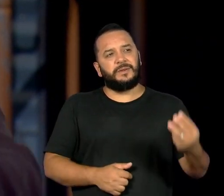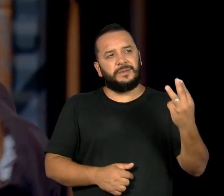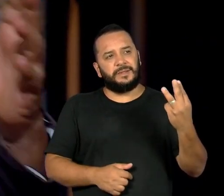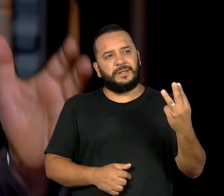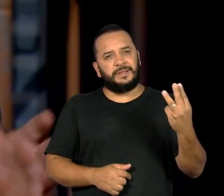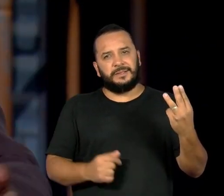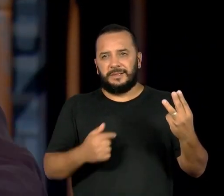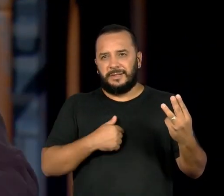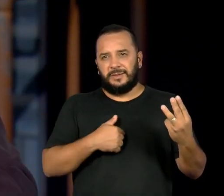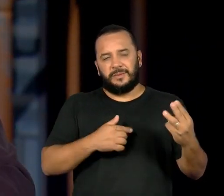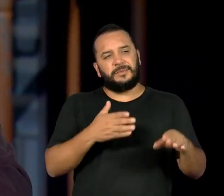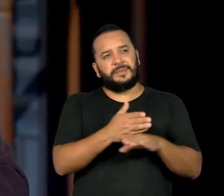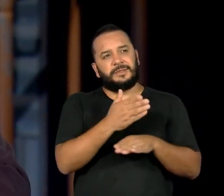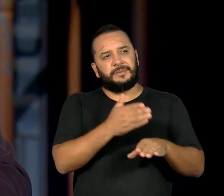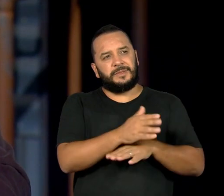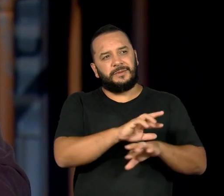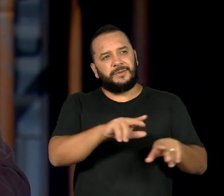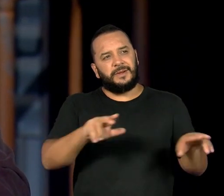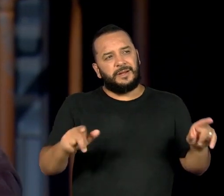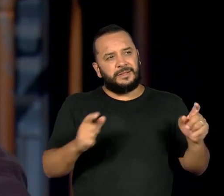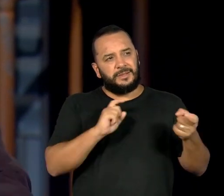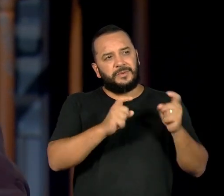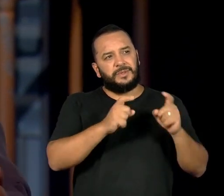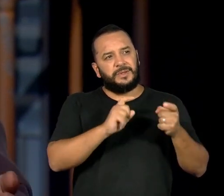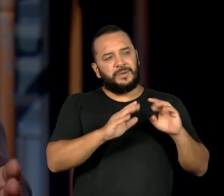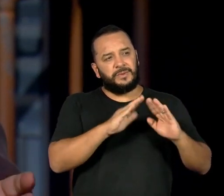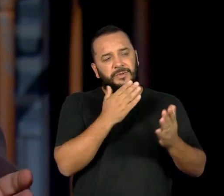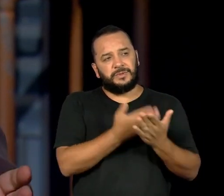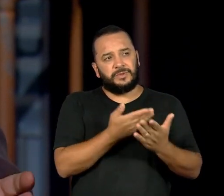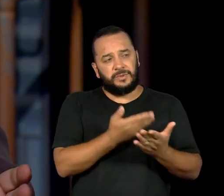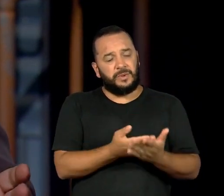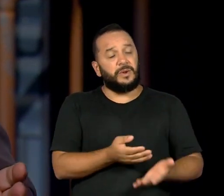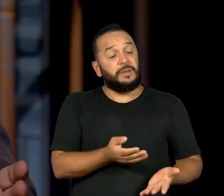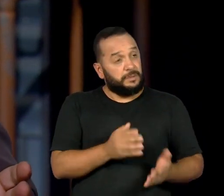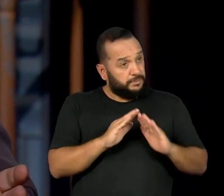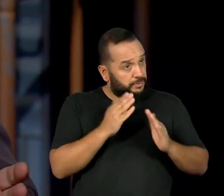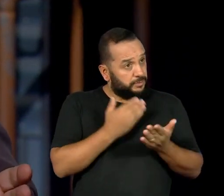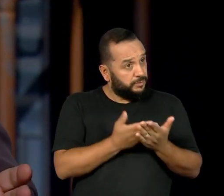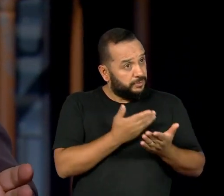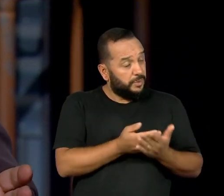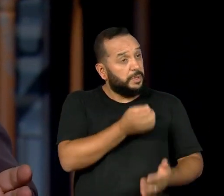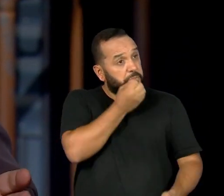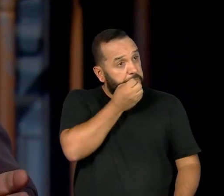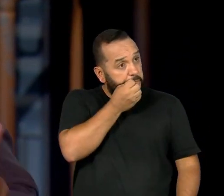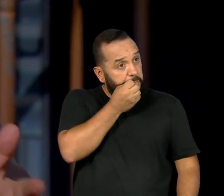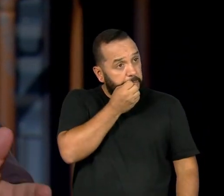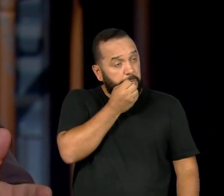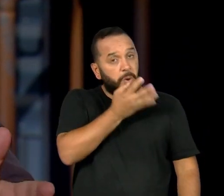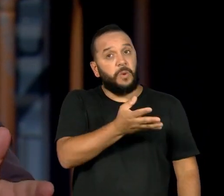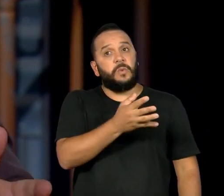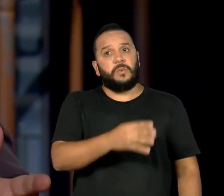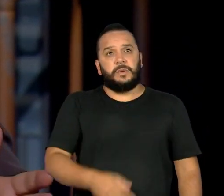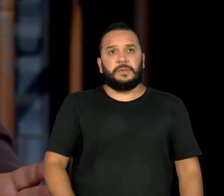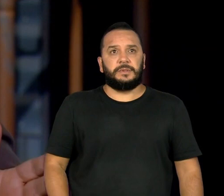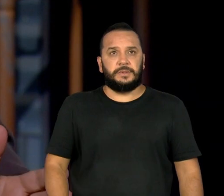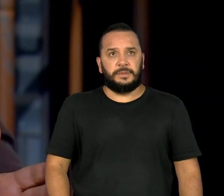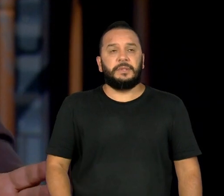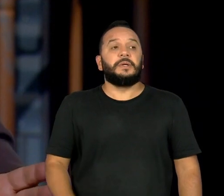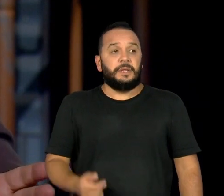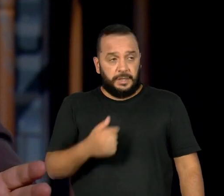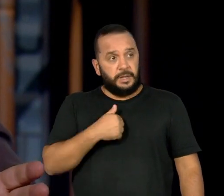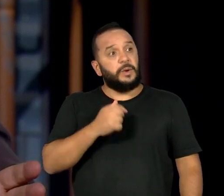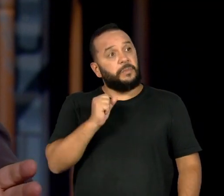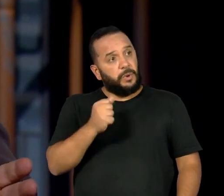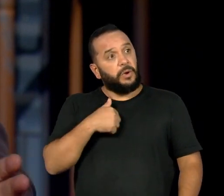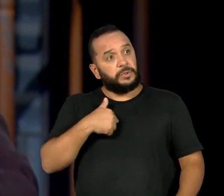participei de várias reuniões, e em escolas muito boas, assim, sou um privilegiado que possa